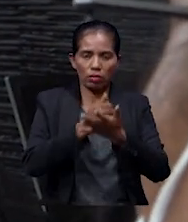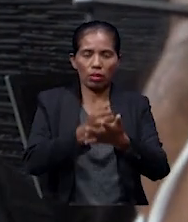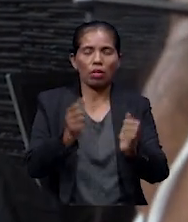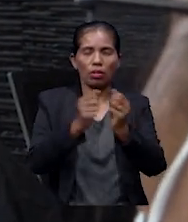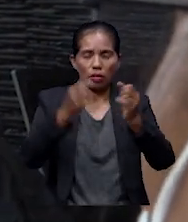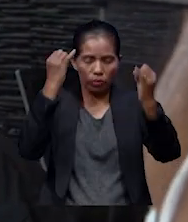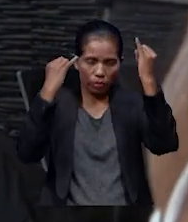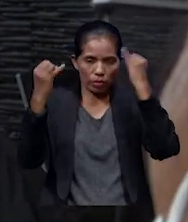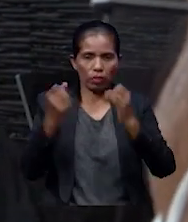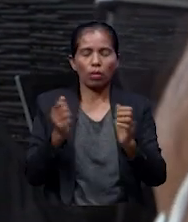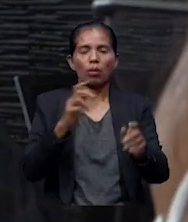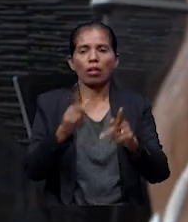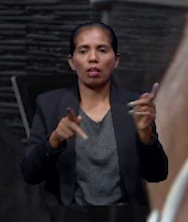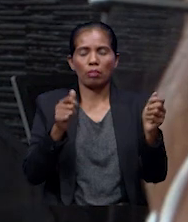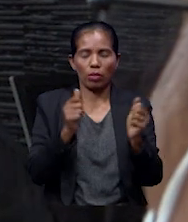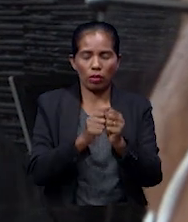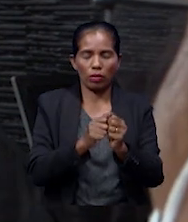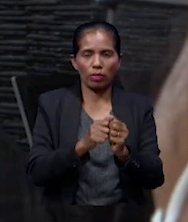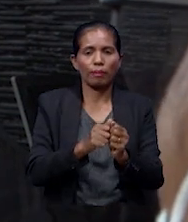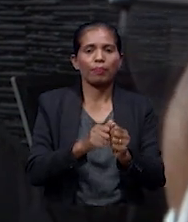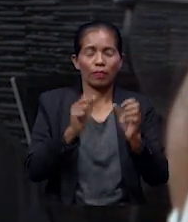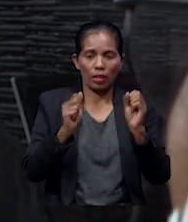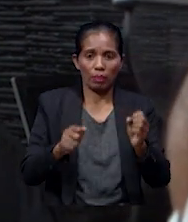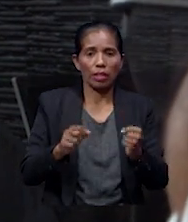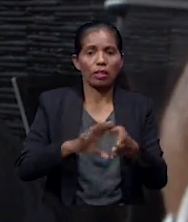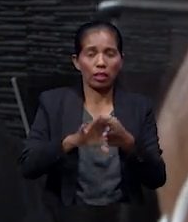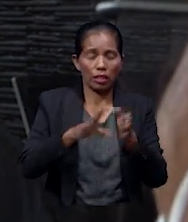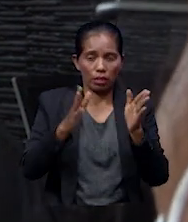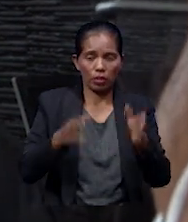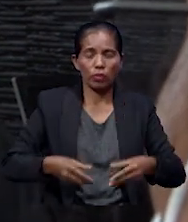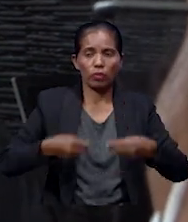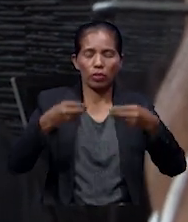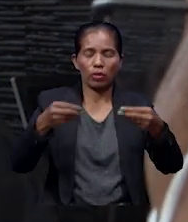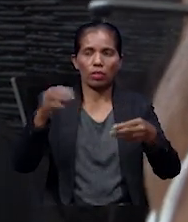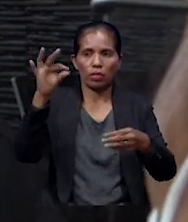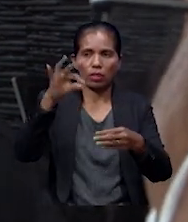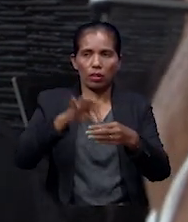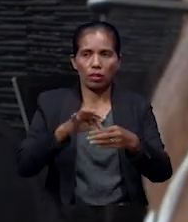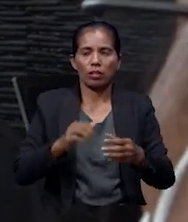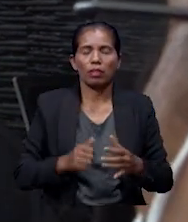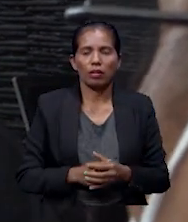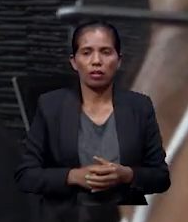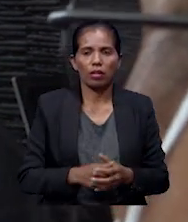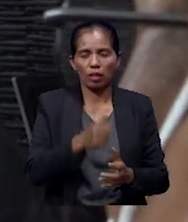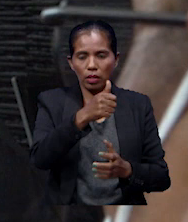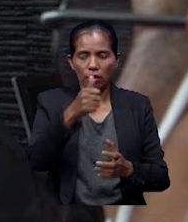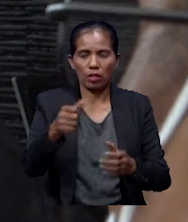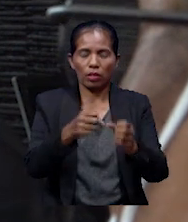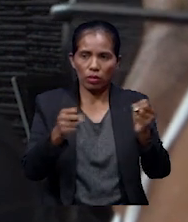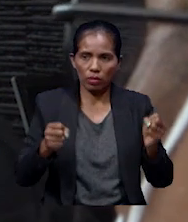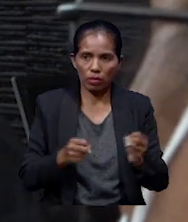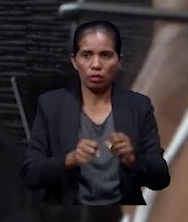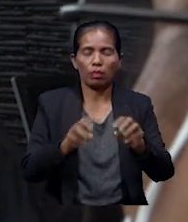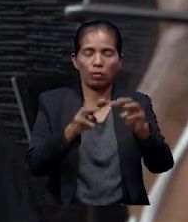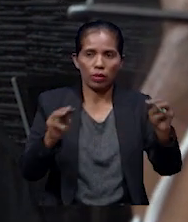atu itani nia cidadão eleitor sira mak neste momento ho kartão eleitor unidade geográfica idiak nia suku idiak nia munisipio